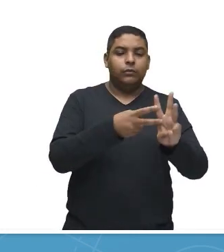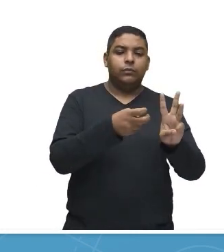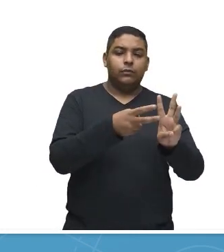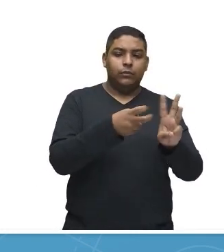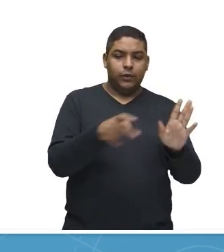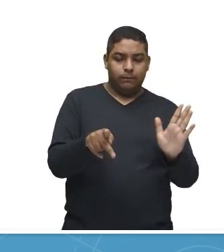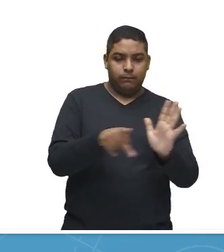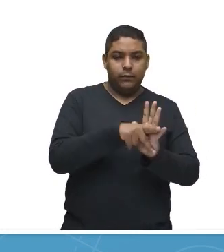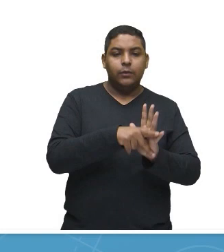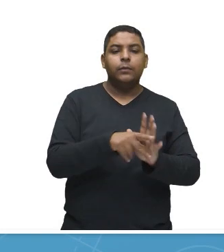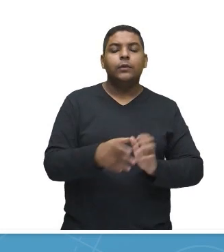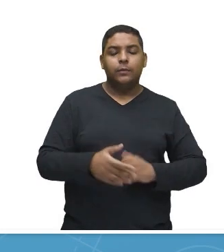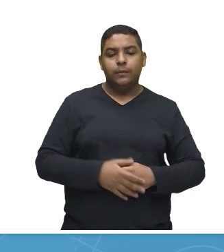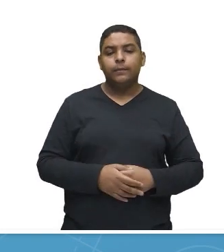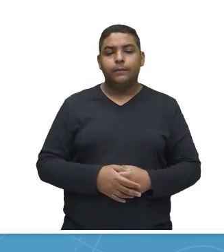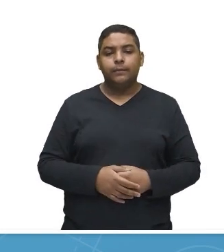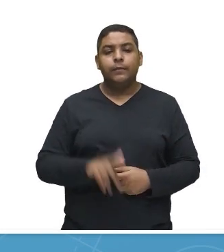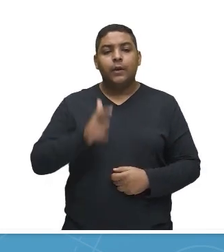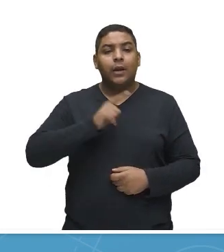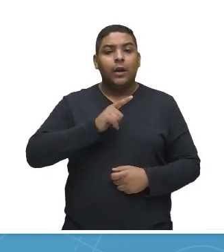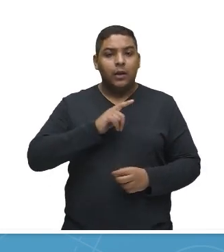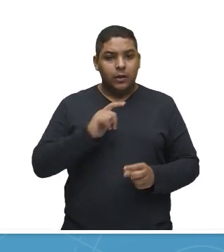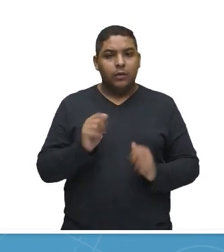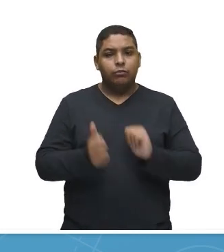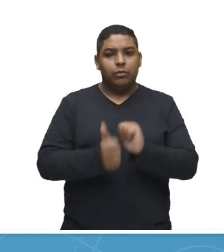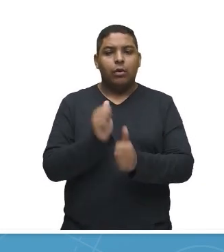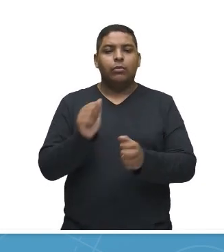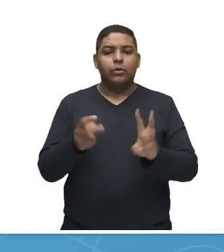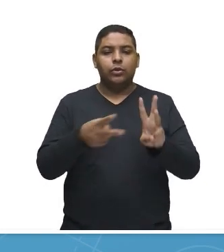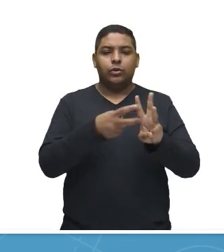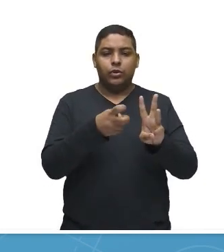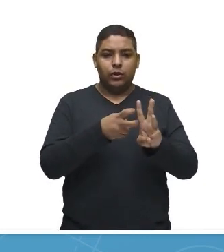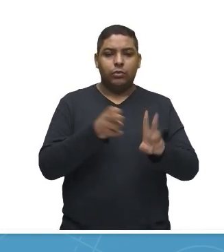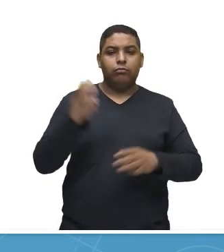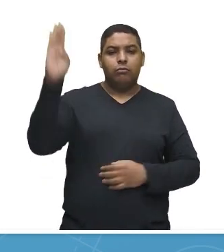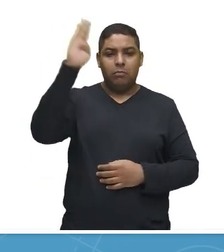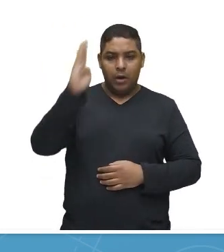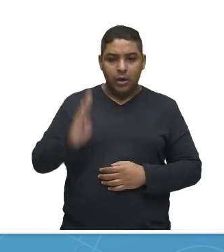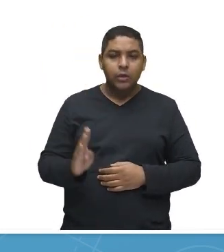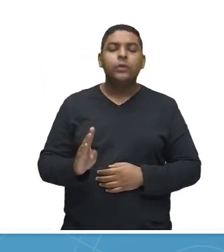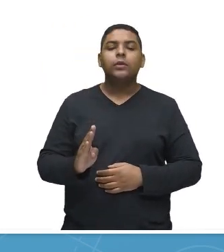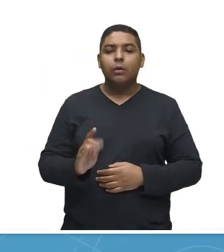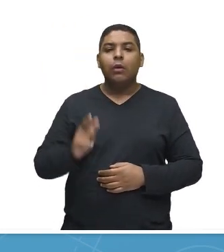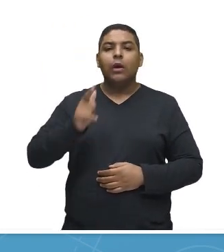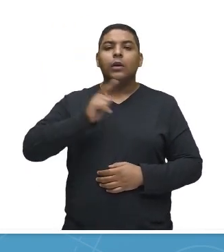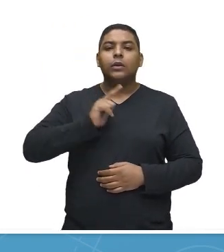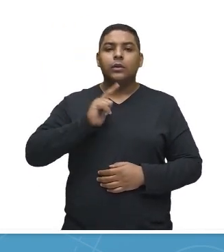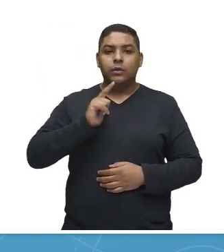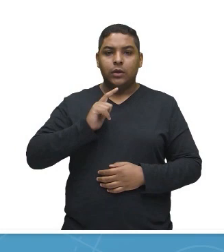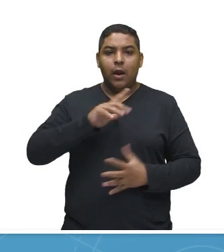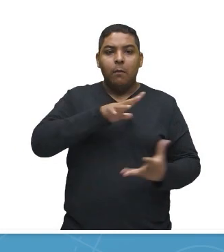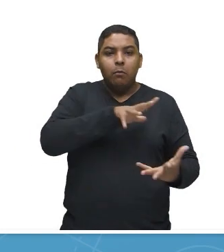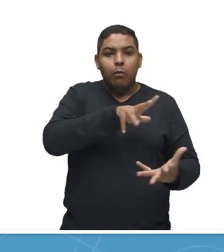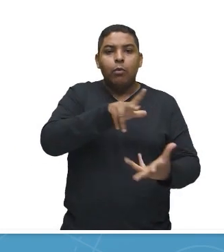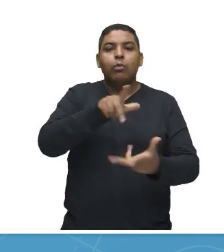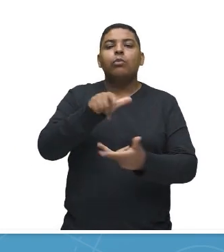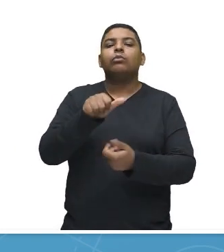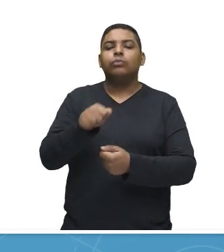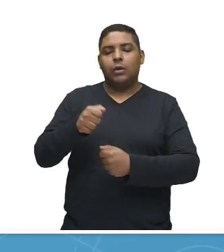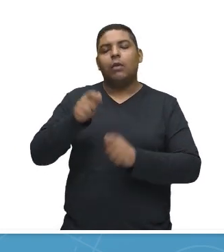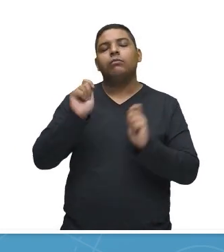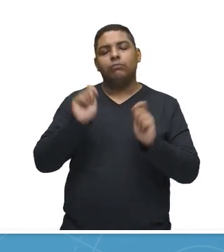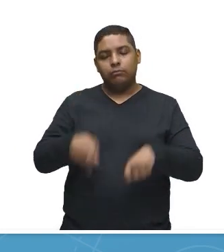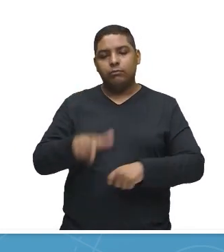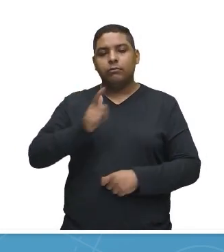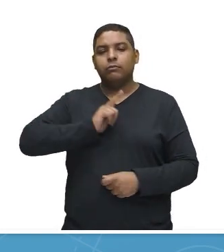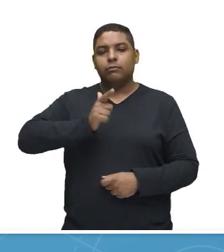a gente ter os Jogos Indígenas Nacional, nós já temos os Jogos Indígenas Mundial. Ou seja, quando a